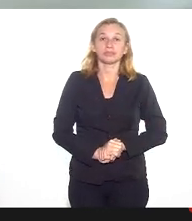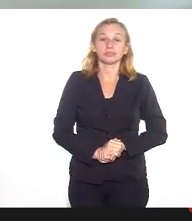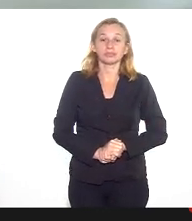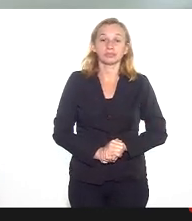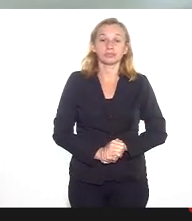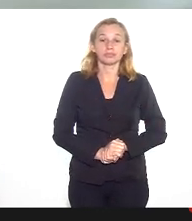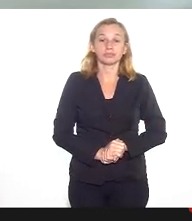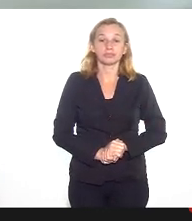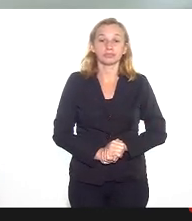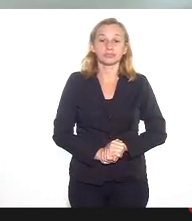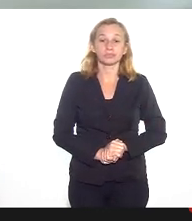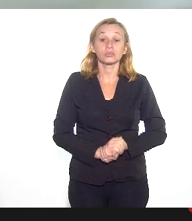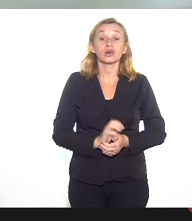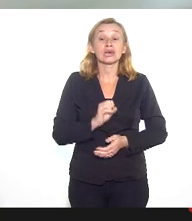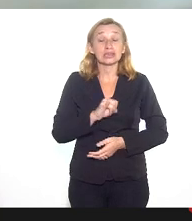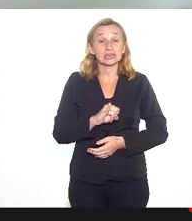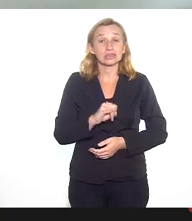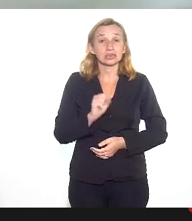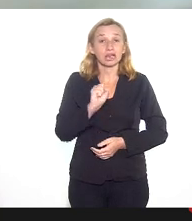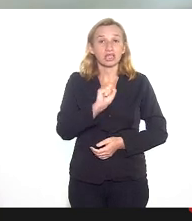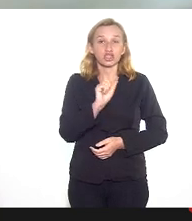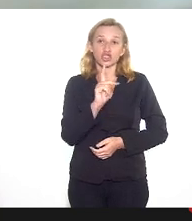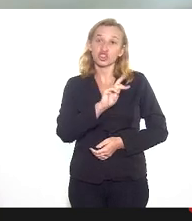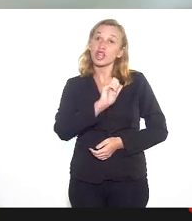E se a Shell